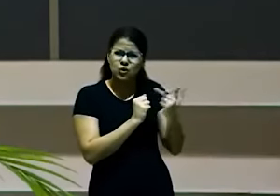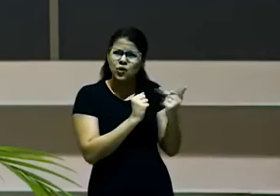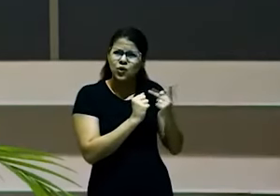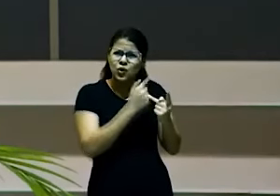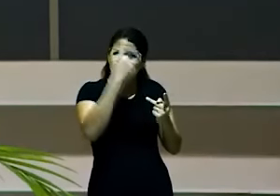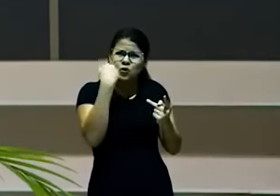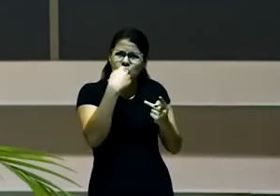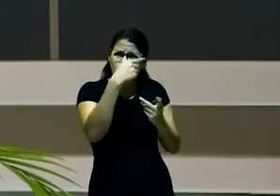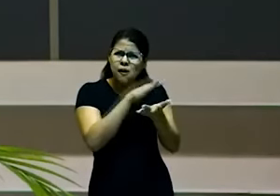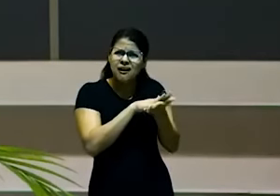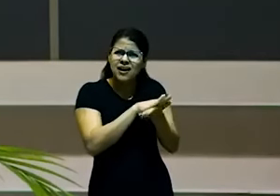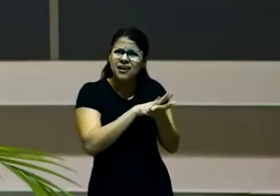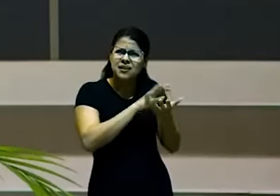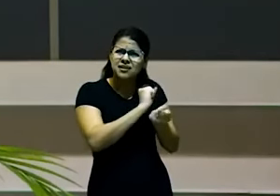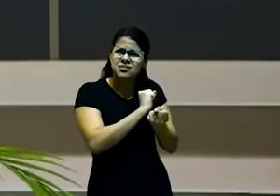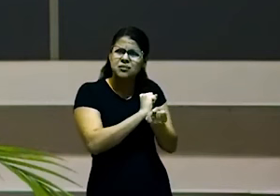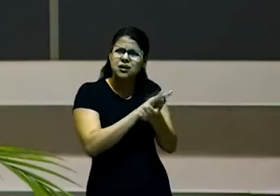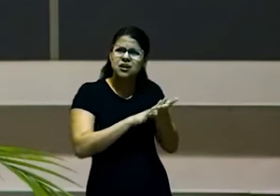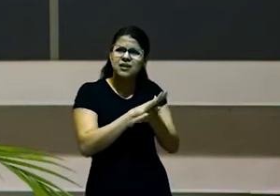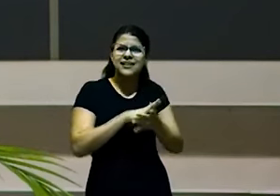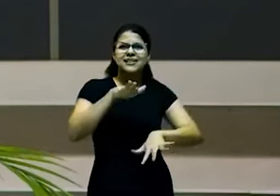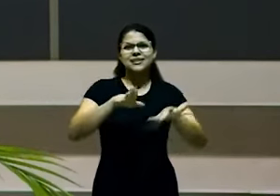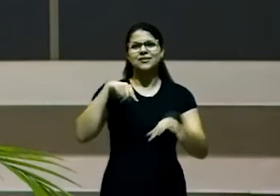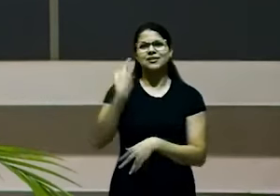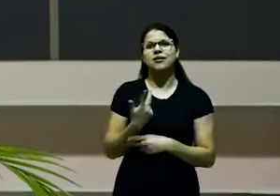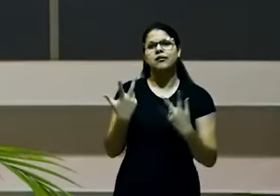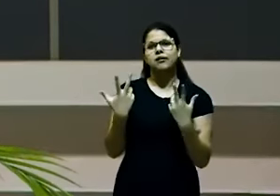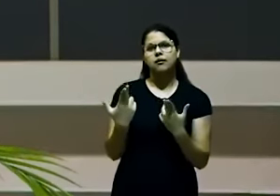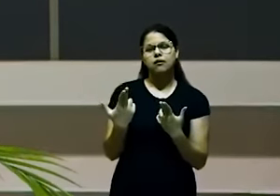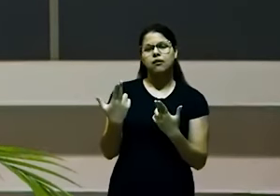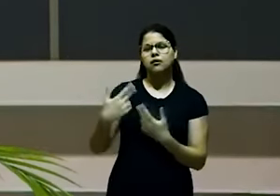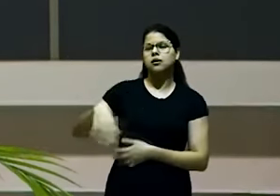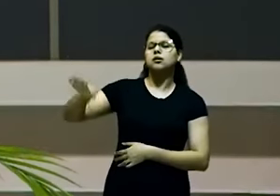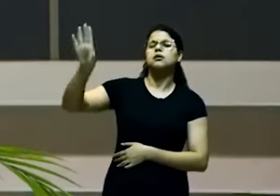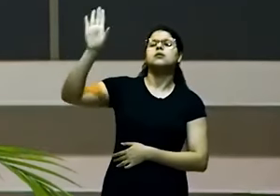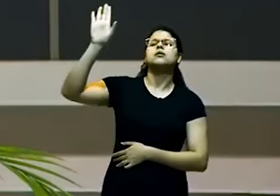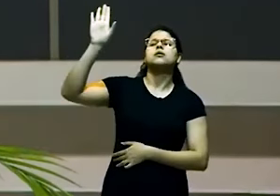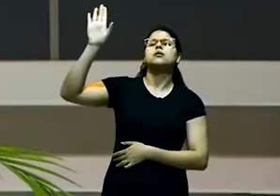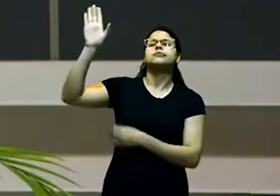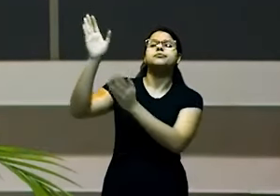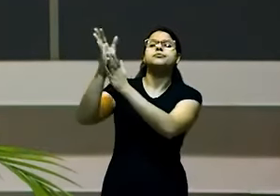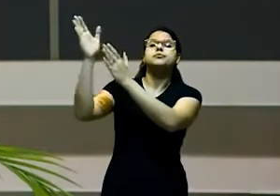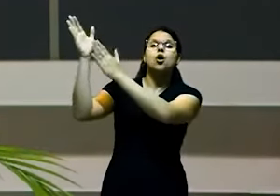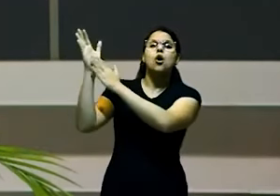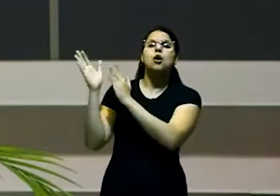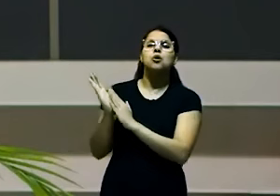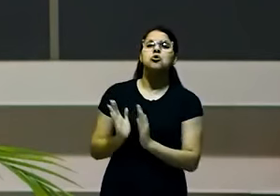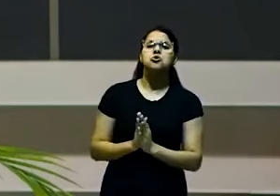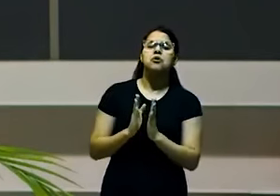hora quanta das vezes nós também levantamos a nossa mão no momento de louvor como foi agora de